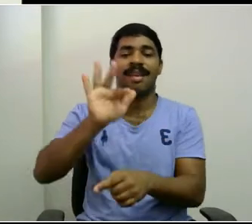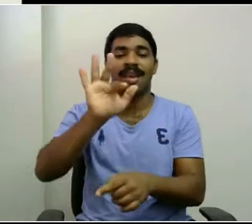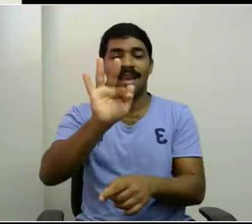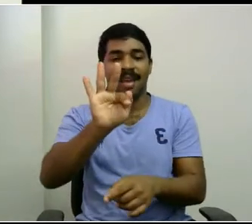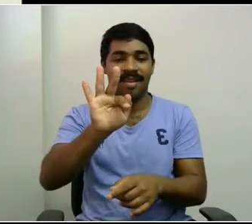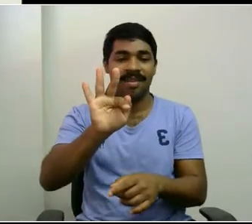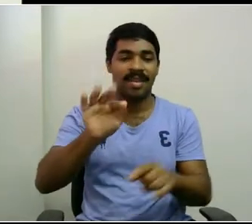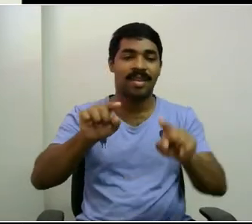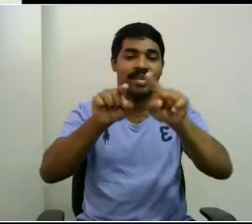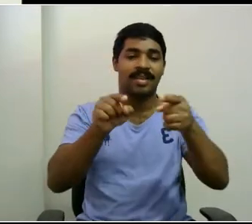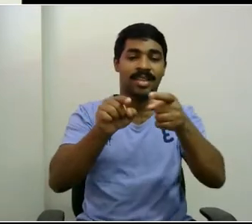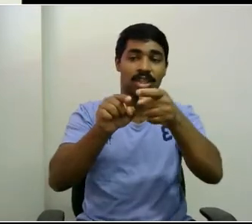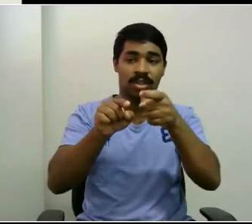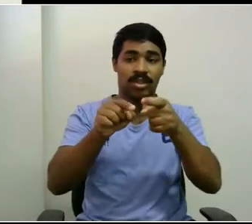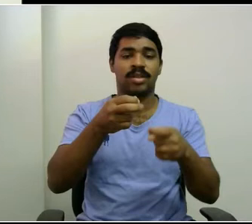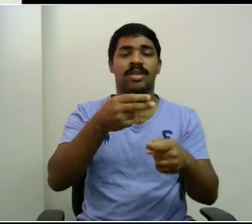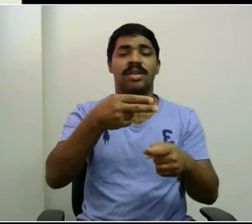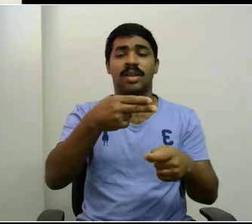não nos esquecermos disso.